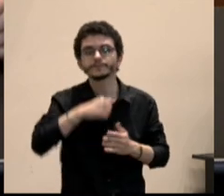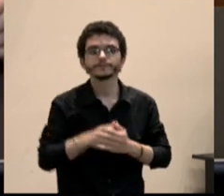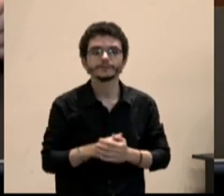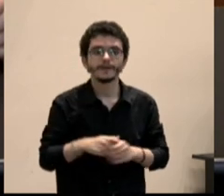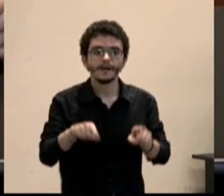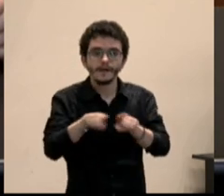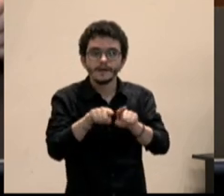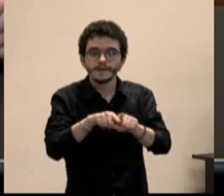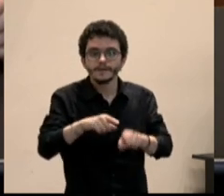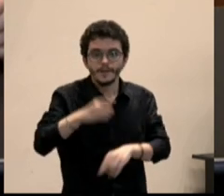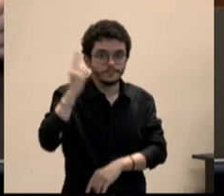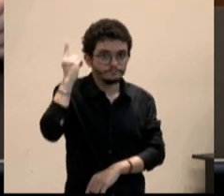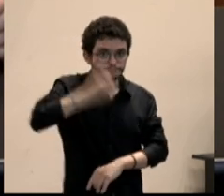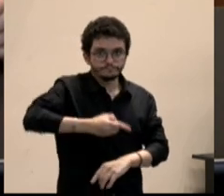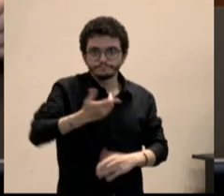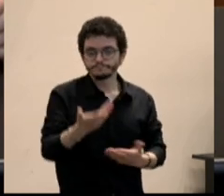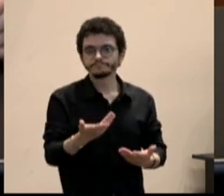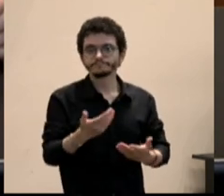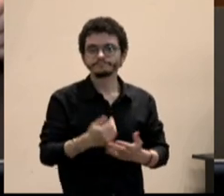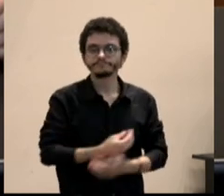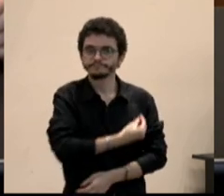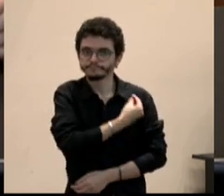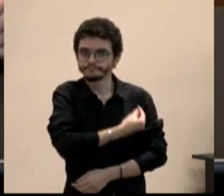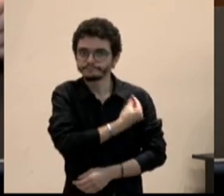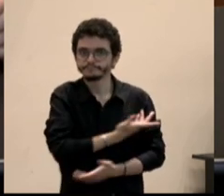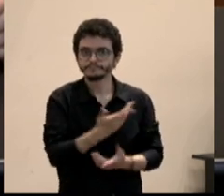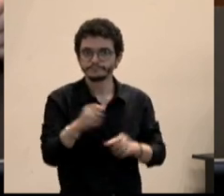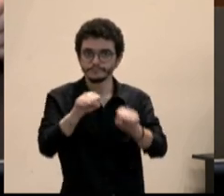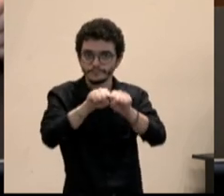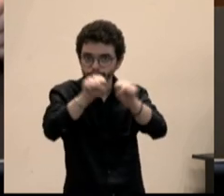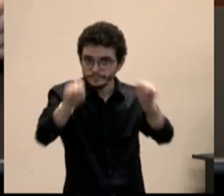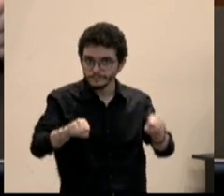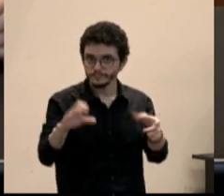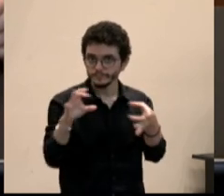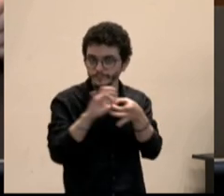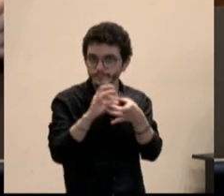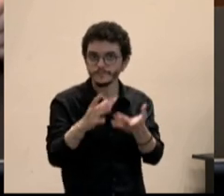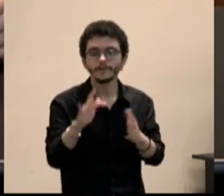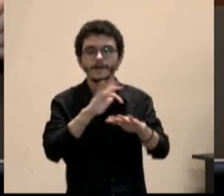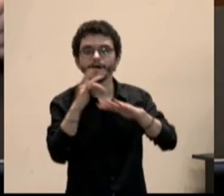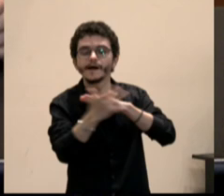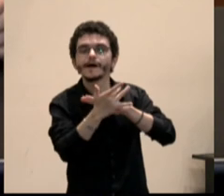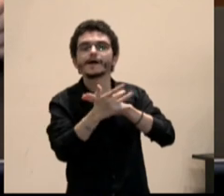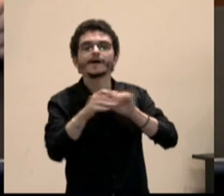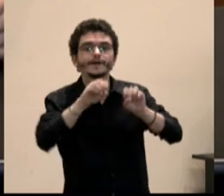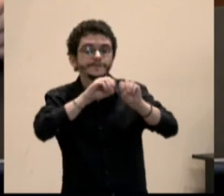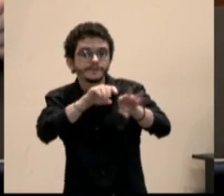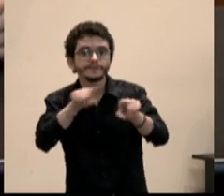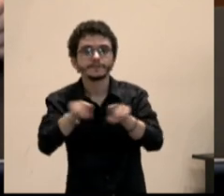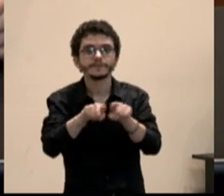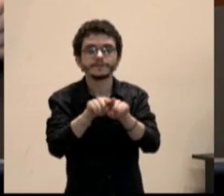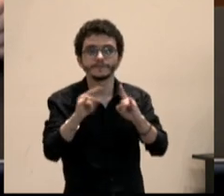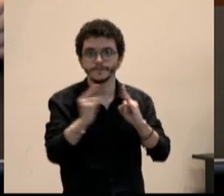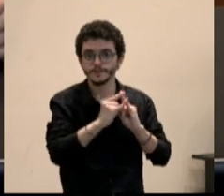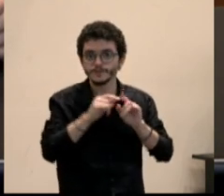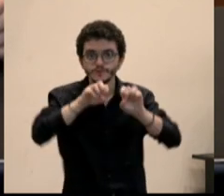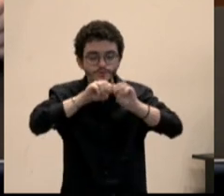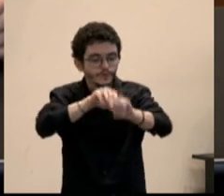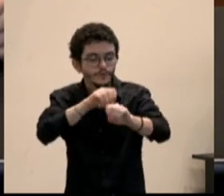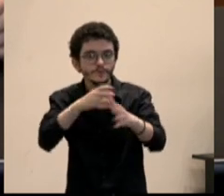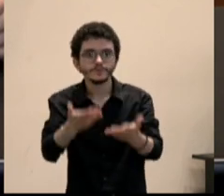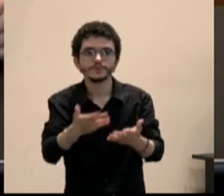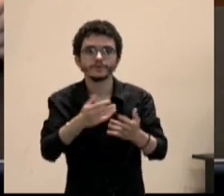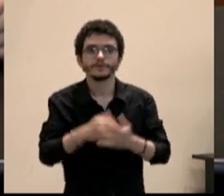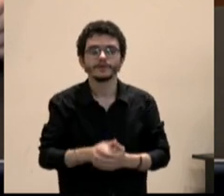tomada de decisões atinentes aos sistemas, redes de ensino, instituições escolares e educativas da